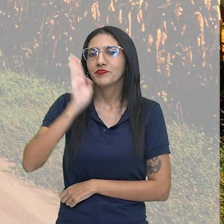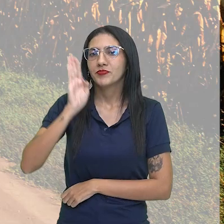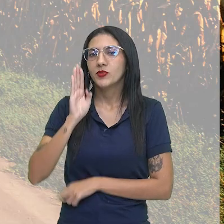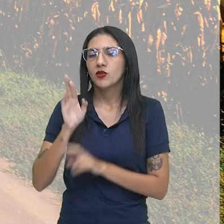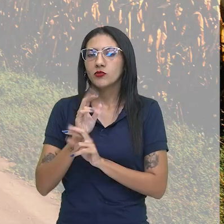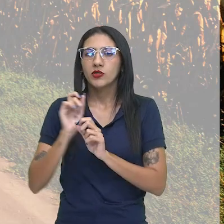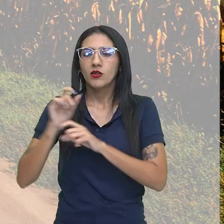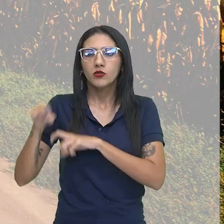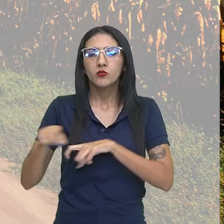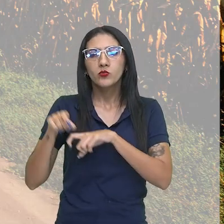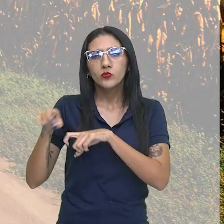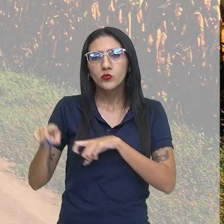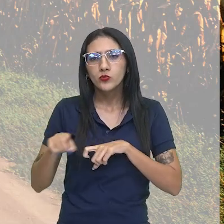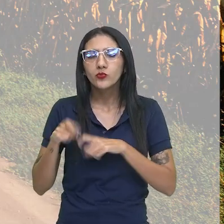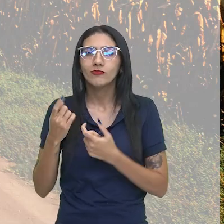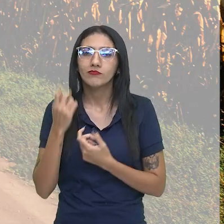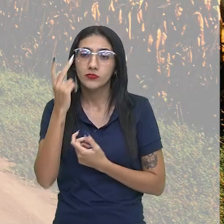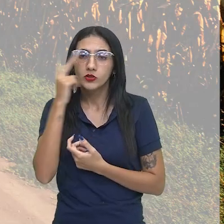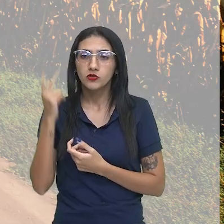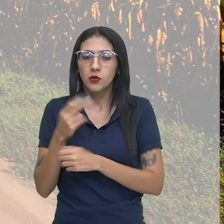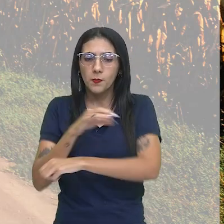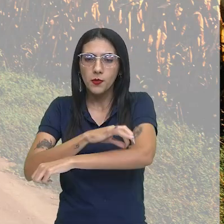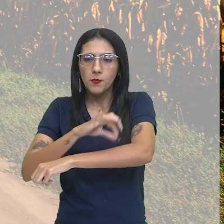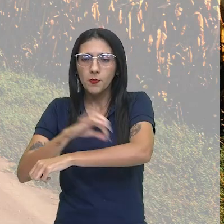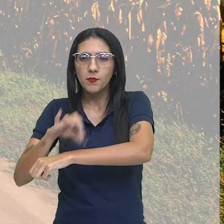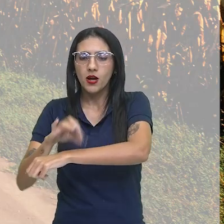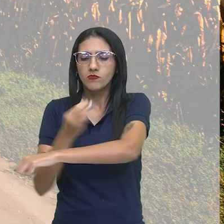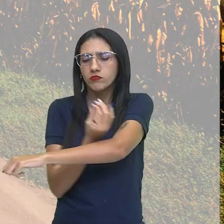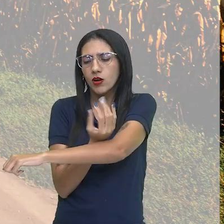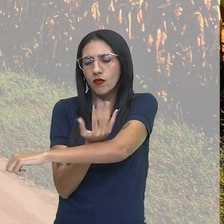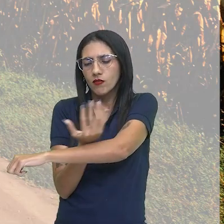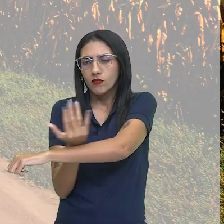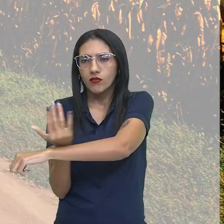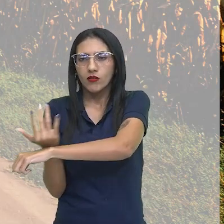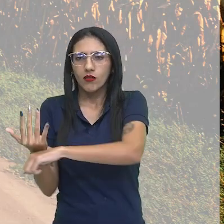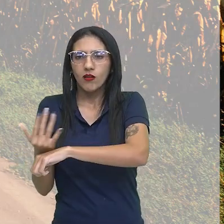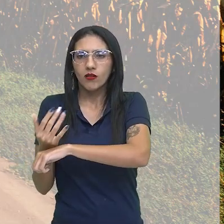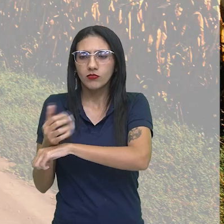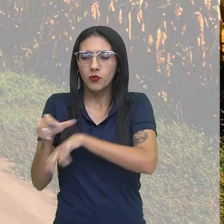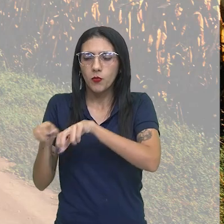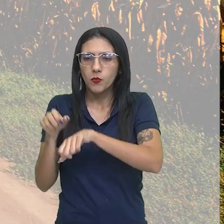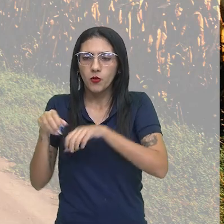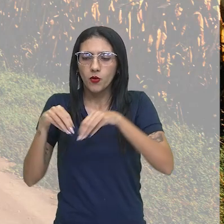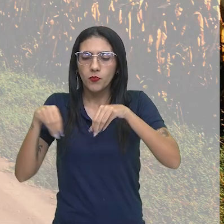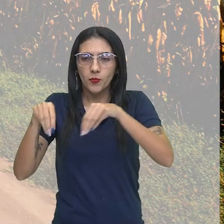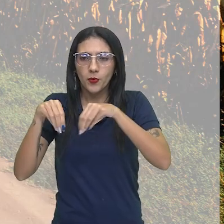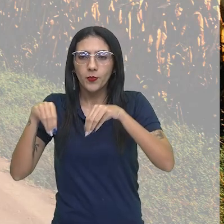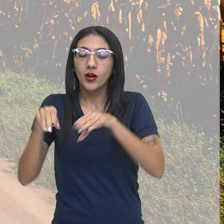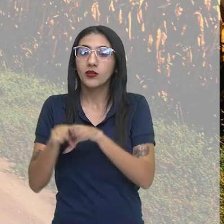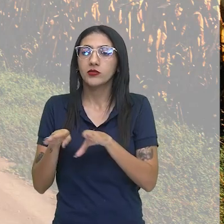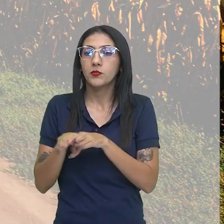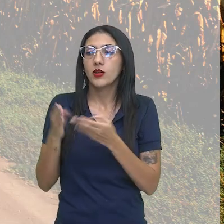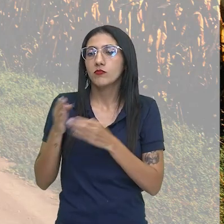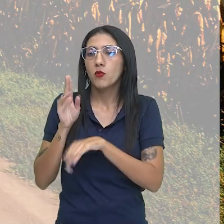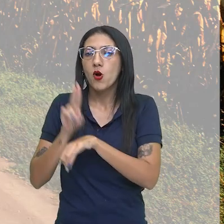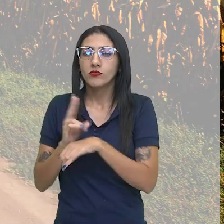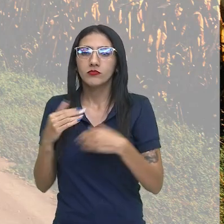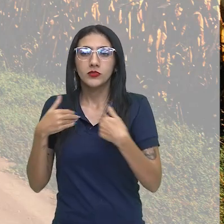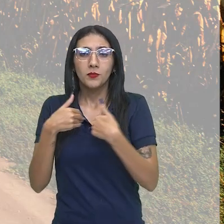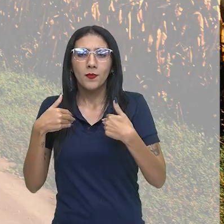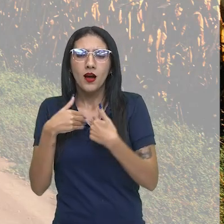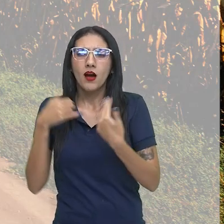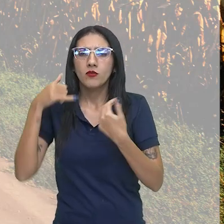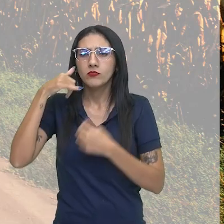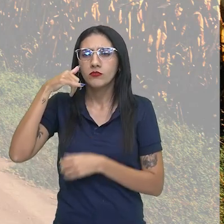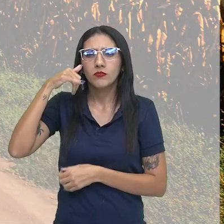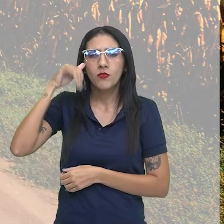com a agricultura, né, pessoas que plantam, colhem, manipulam ali, né, o solo, com a pecuária, que é a criação de animais,